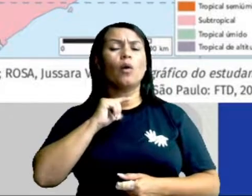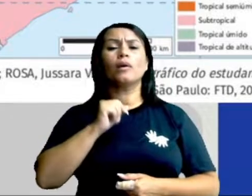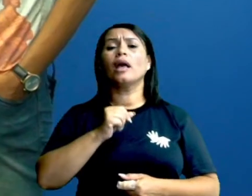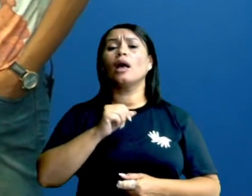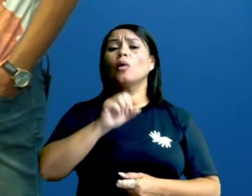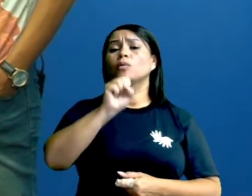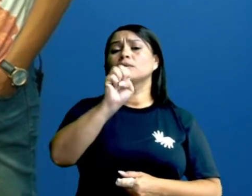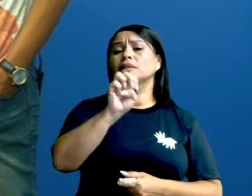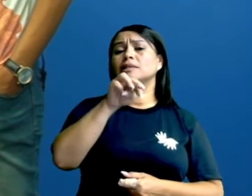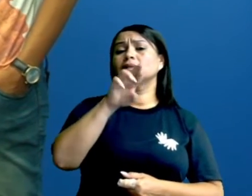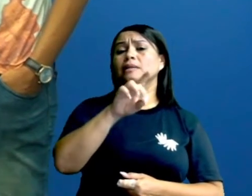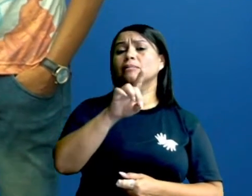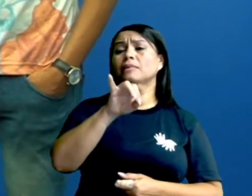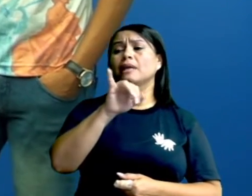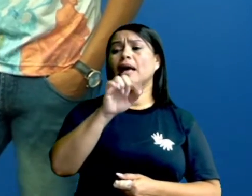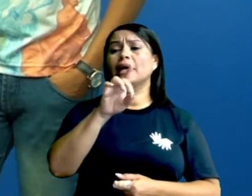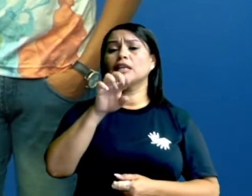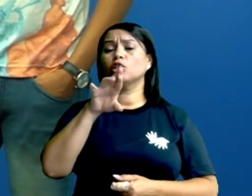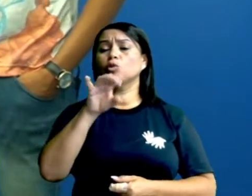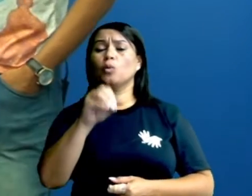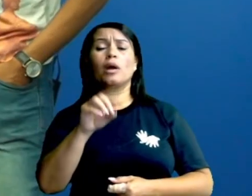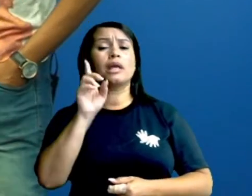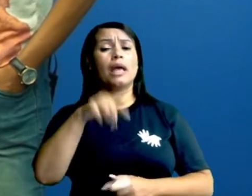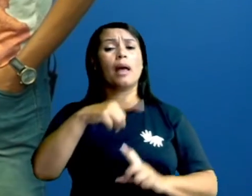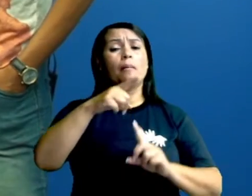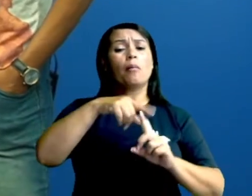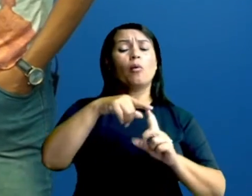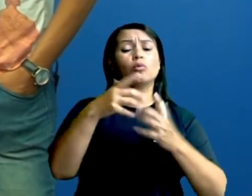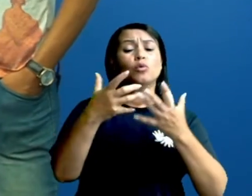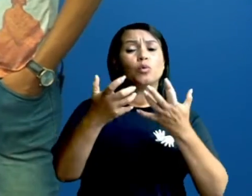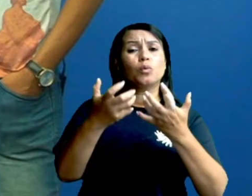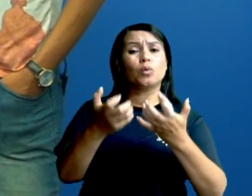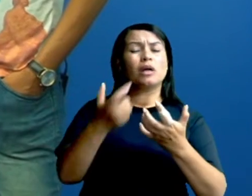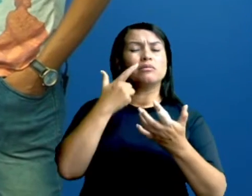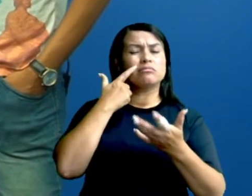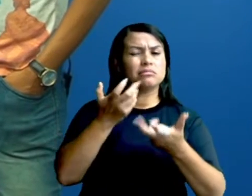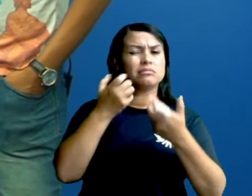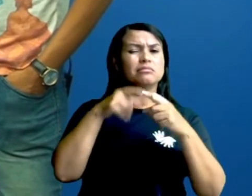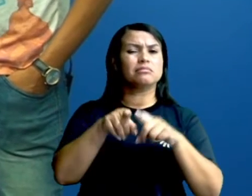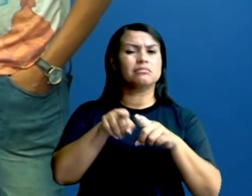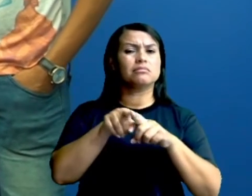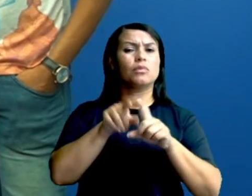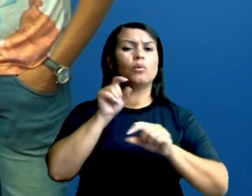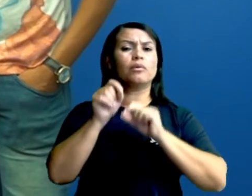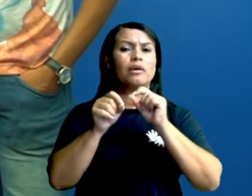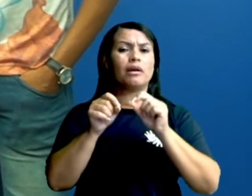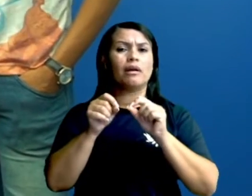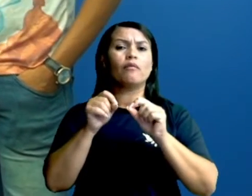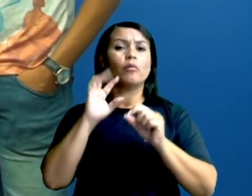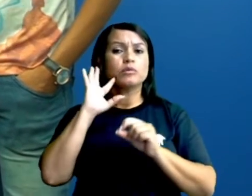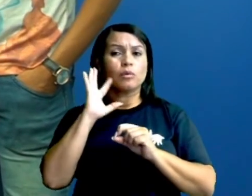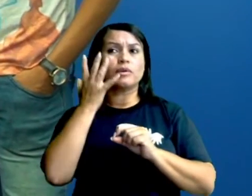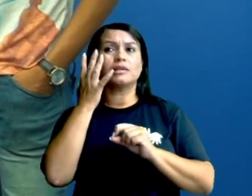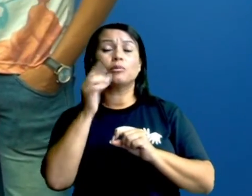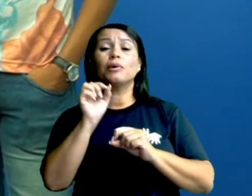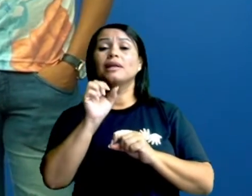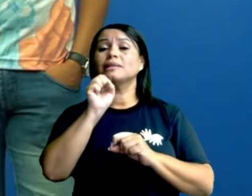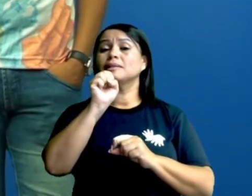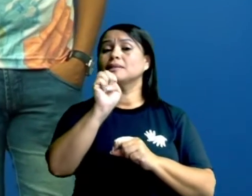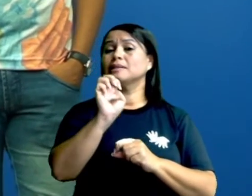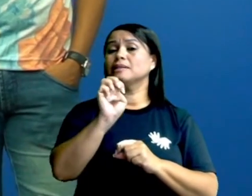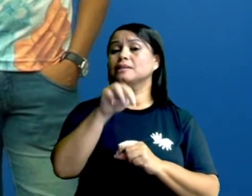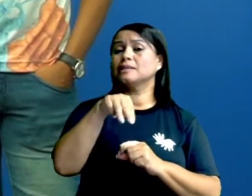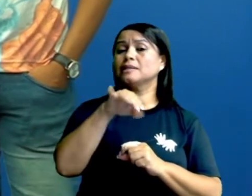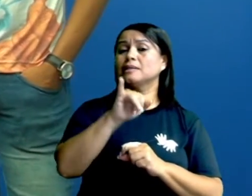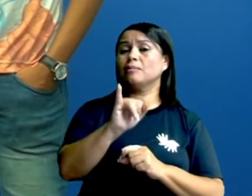clima semiárido que é típico do sertão nordestino. E aí nesse tipo nessa área onde você vai encontrar esse clima semiárido,